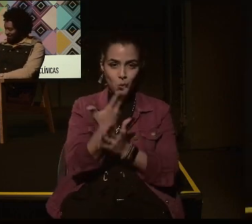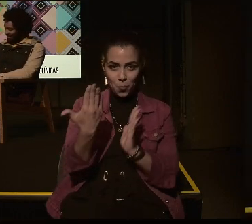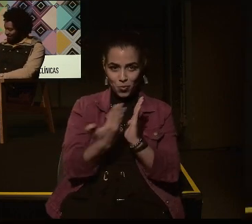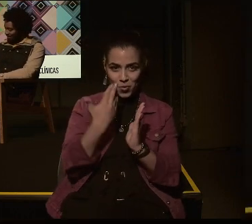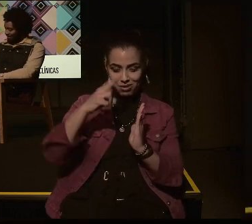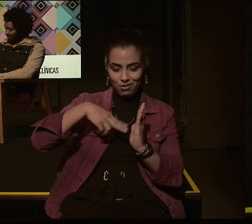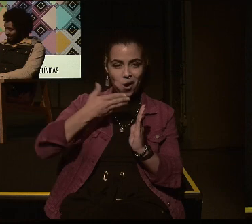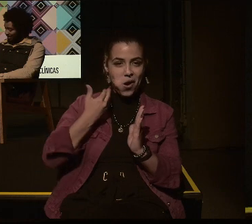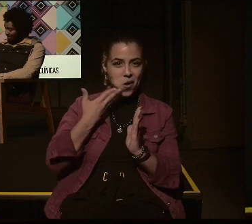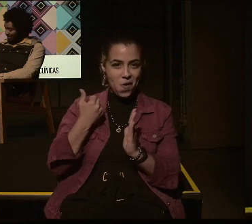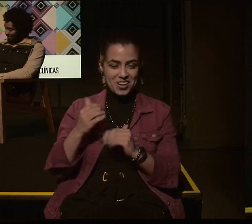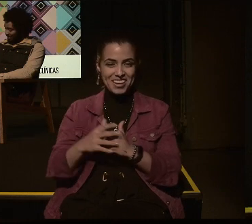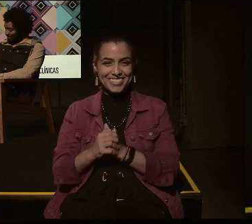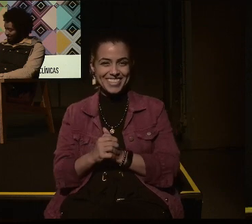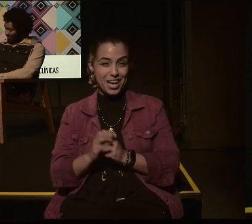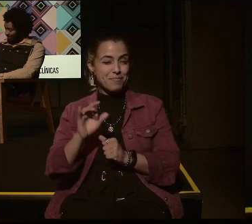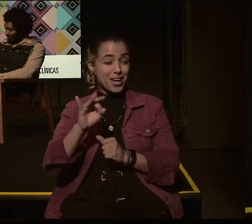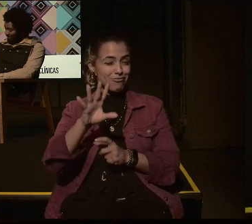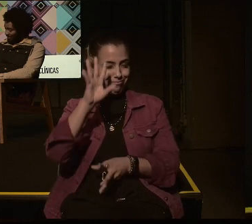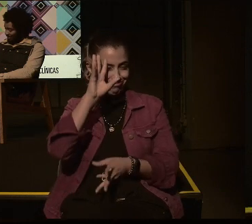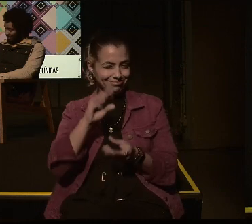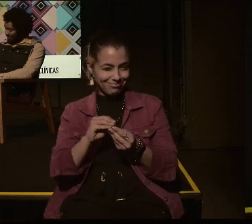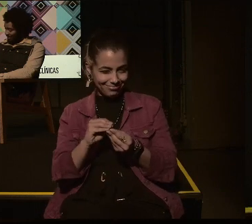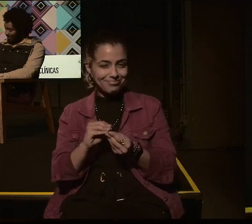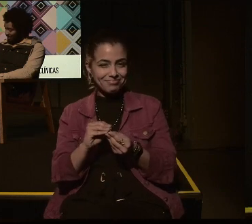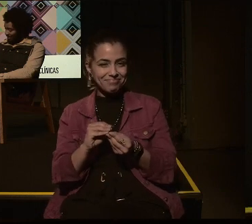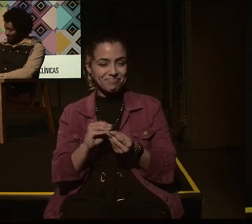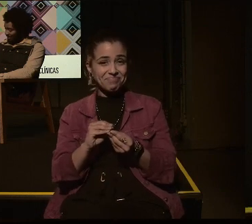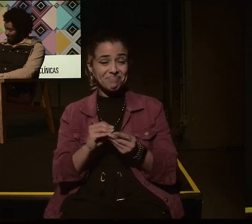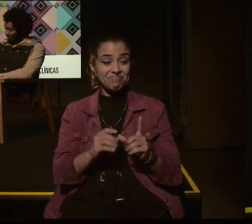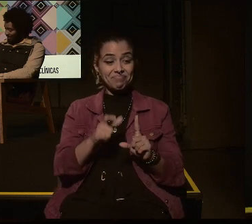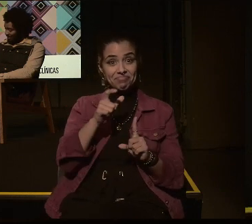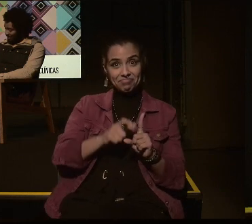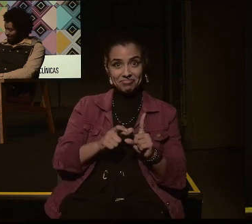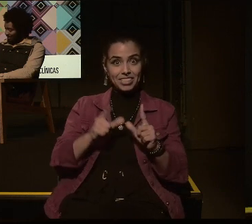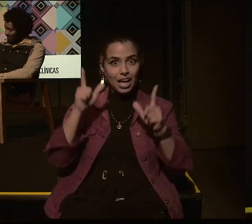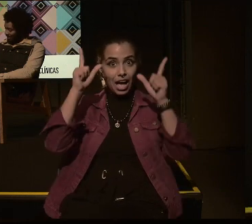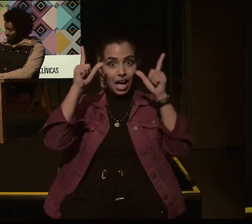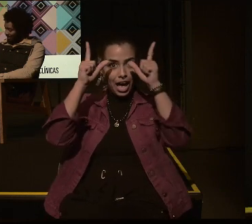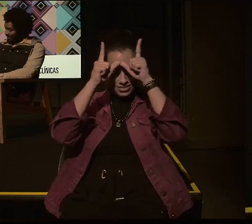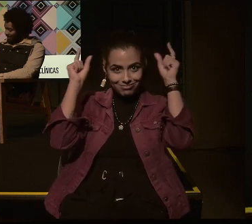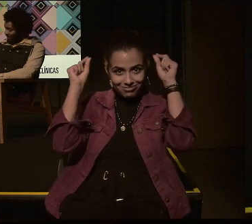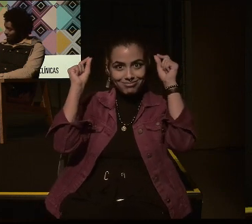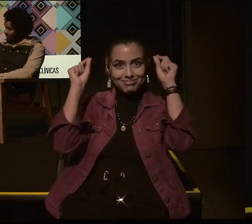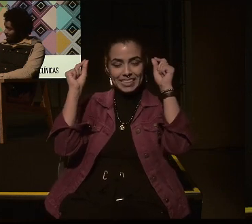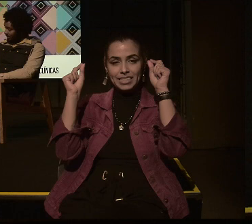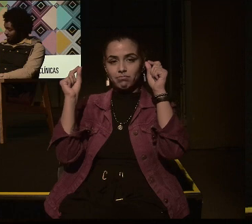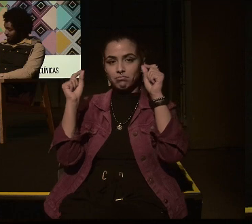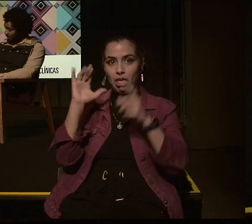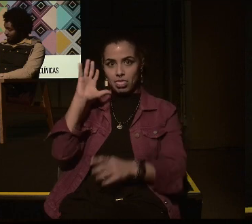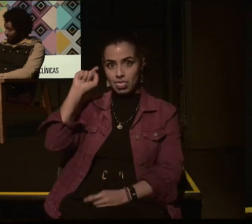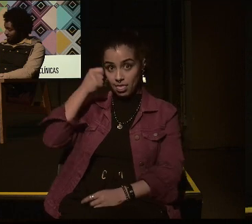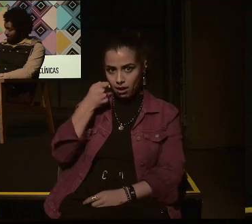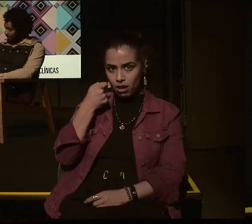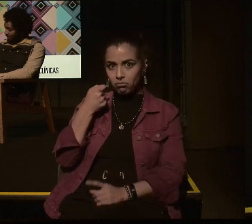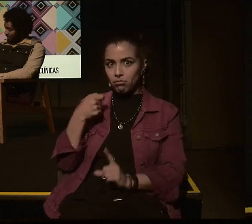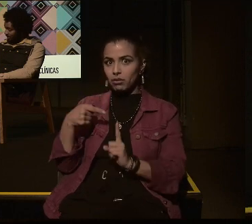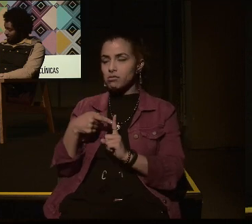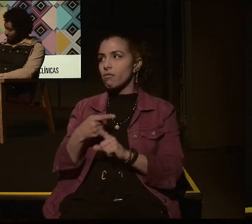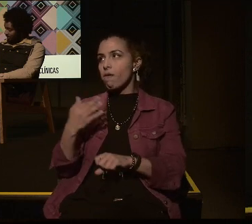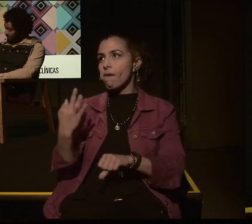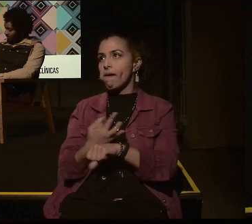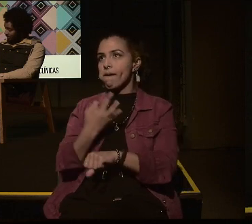questão, essa profissional, ela vai falando que vai ficando insuportável